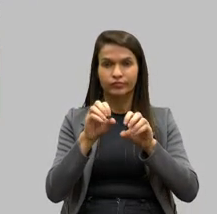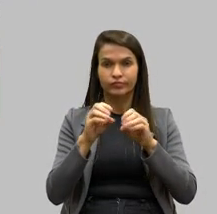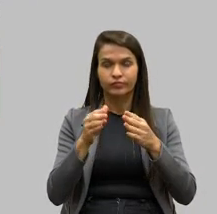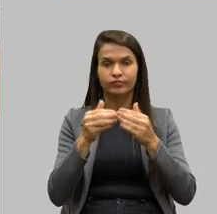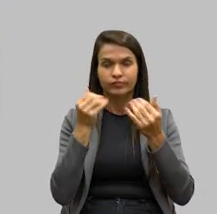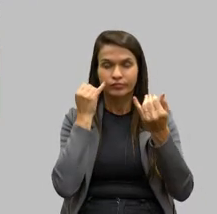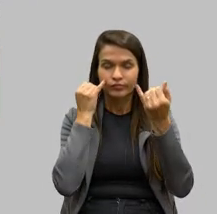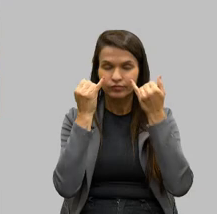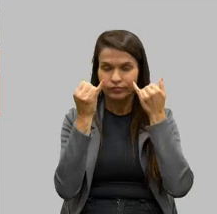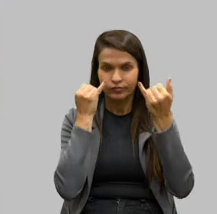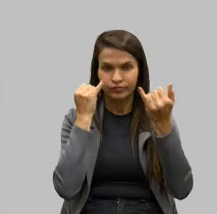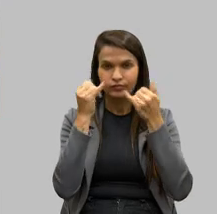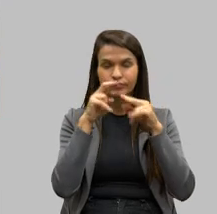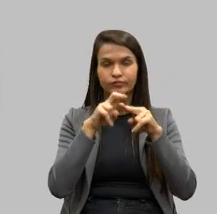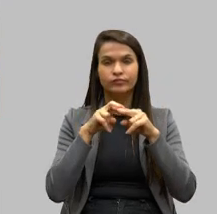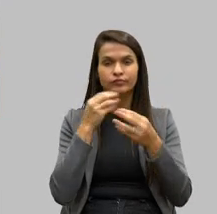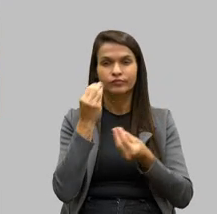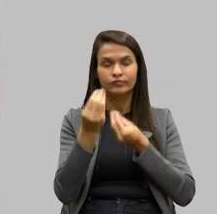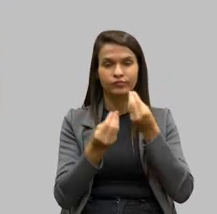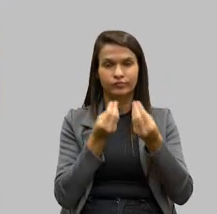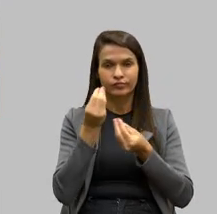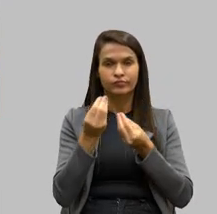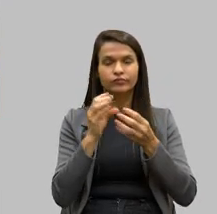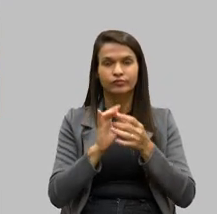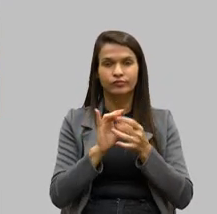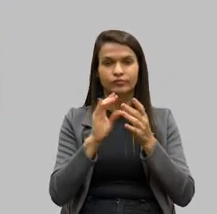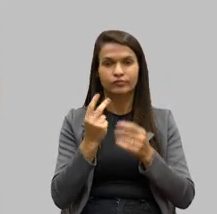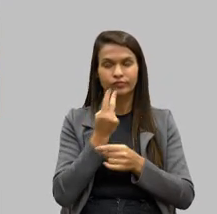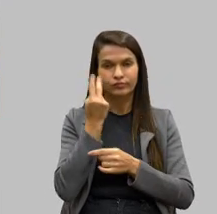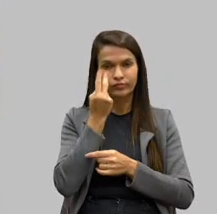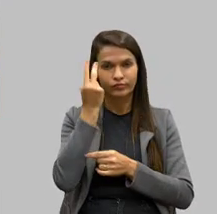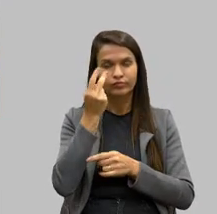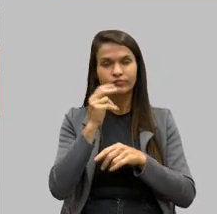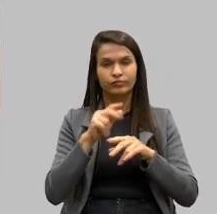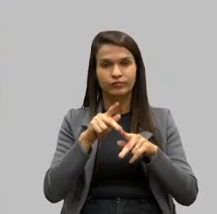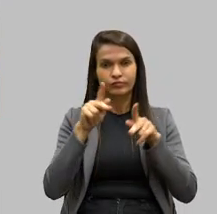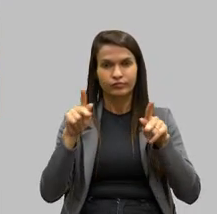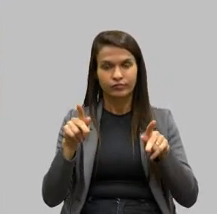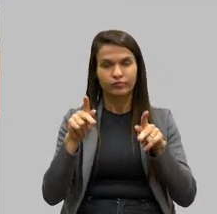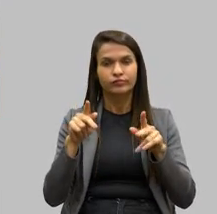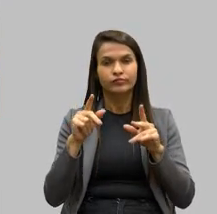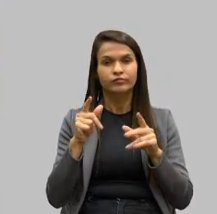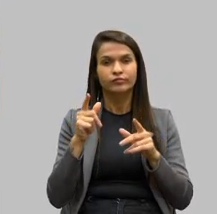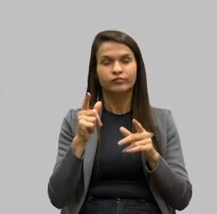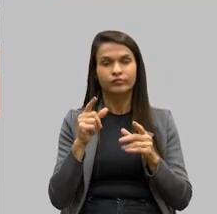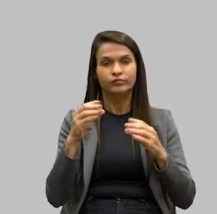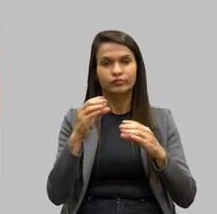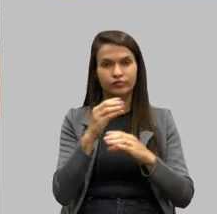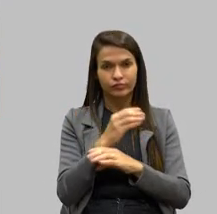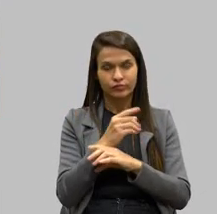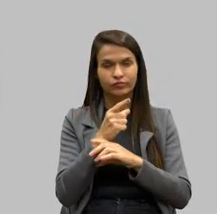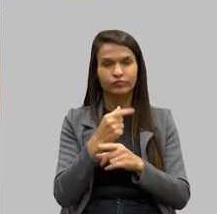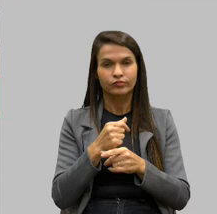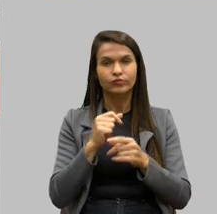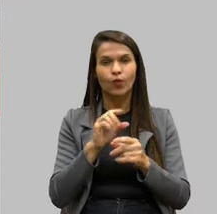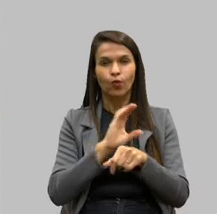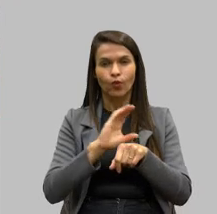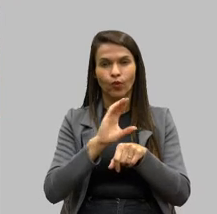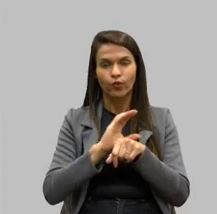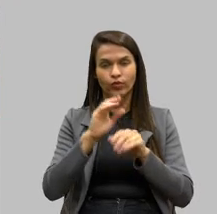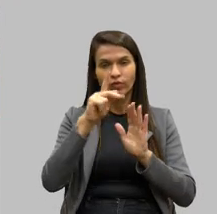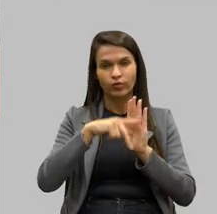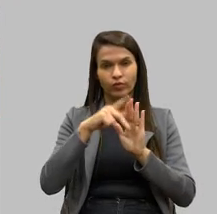informações sobre como será viabilizada a valorização dos professores que concluírem os cursos oferecidos no programa